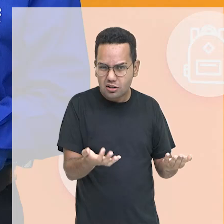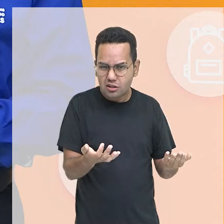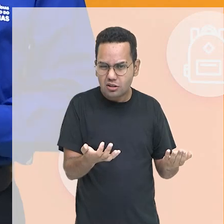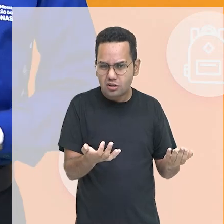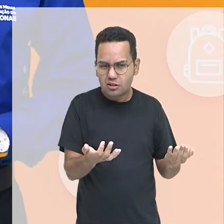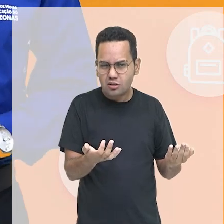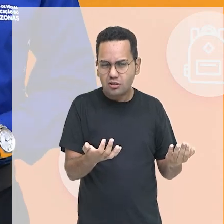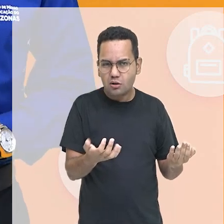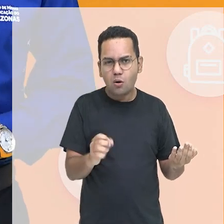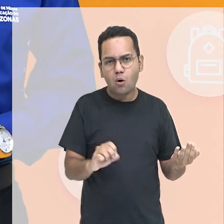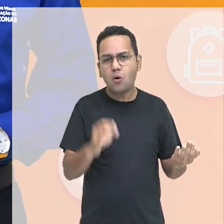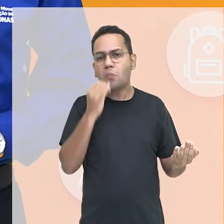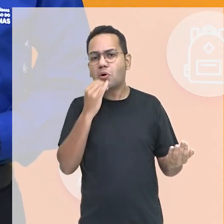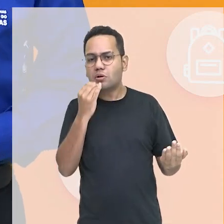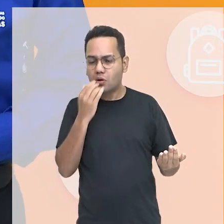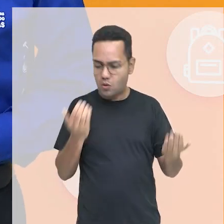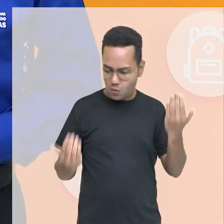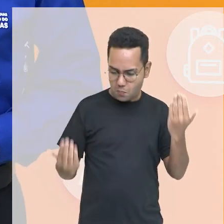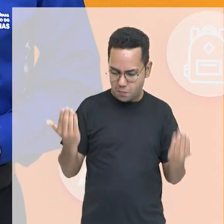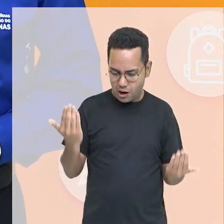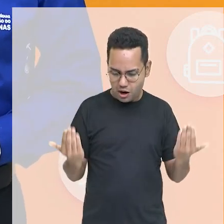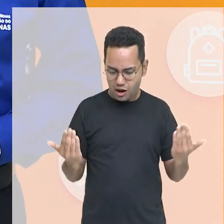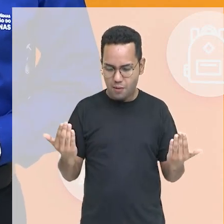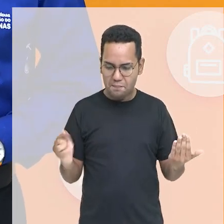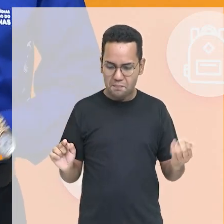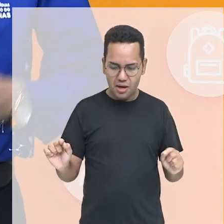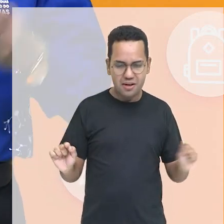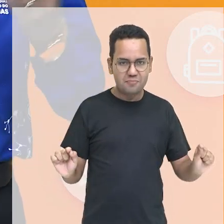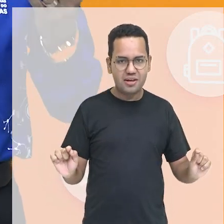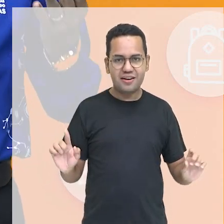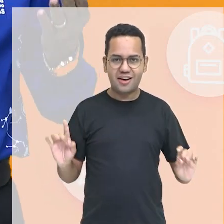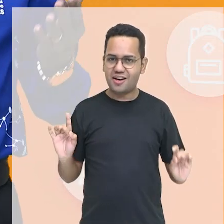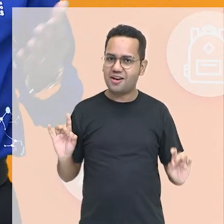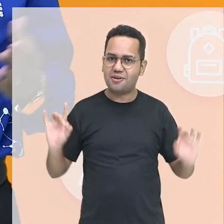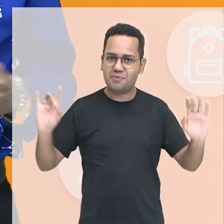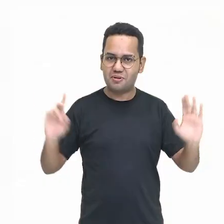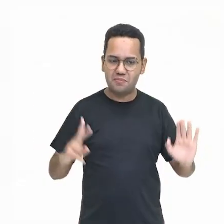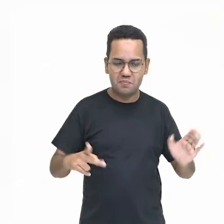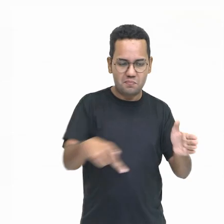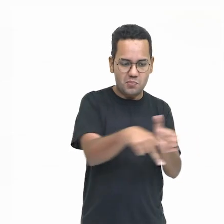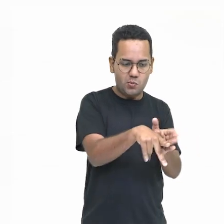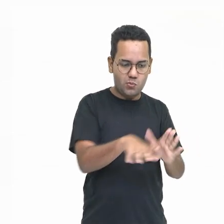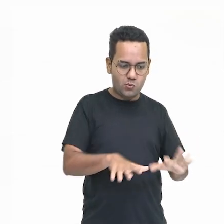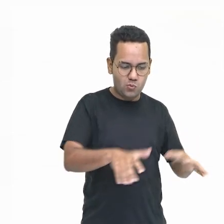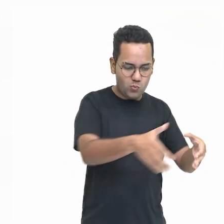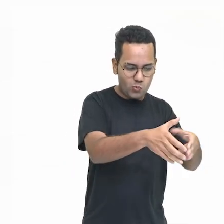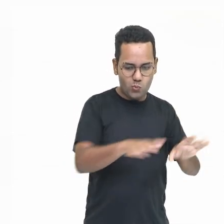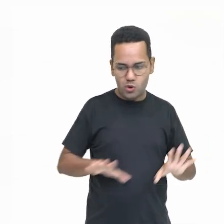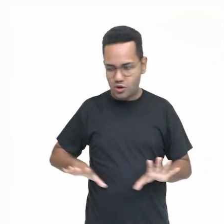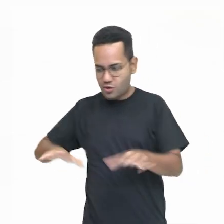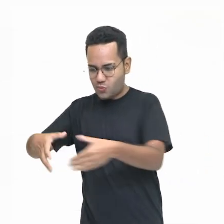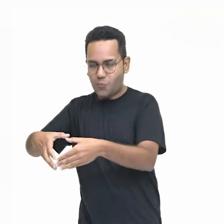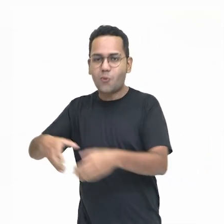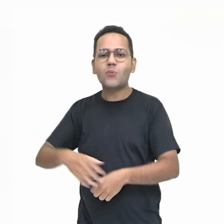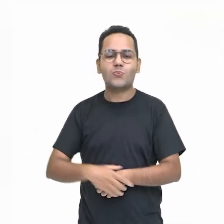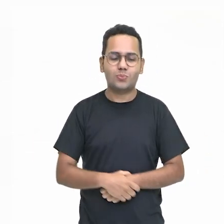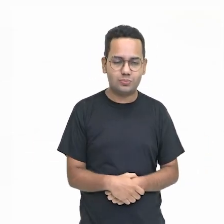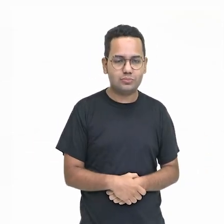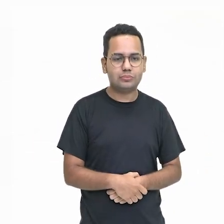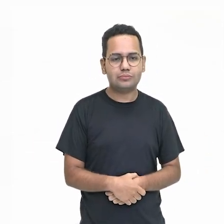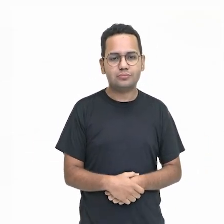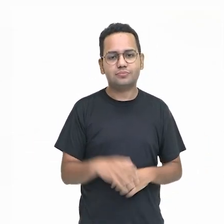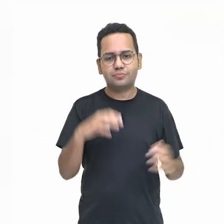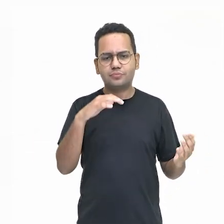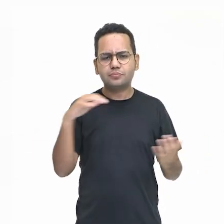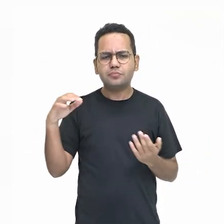quanto o baile são momentos muito especiais. E essas manifestações religiosas, elas